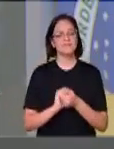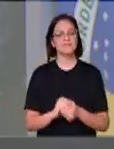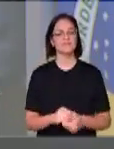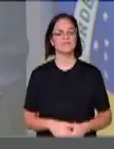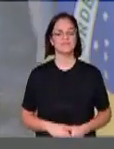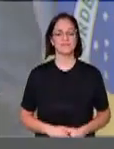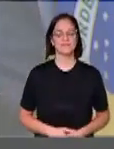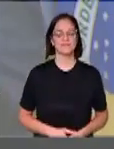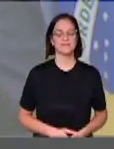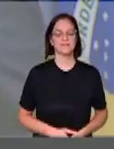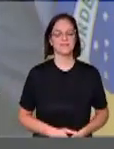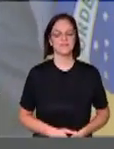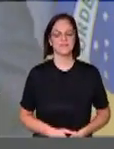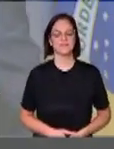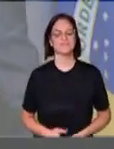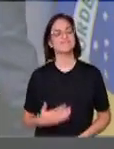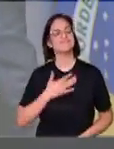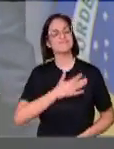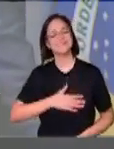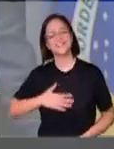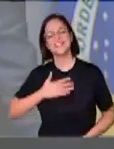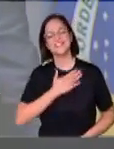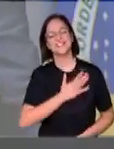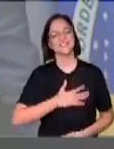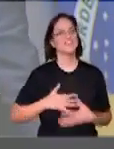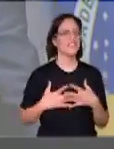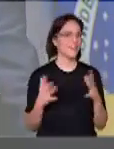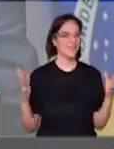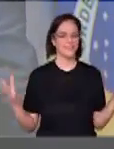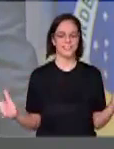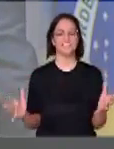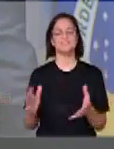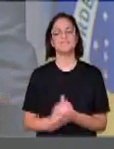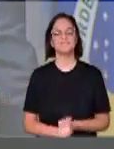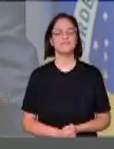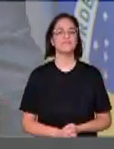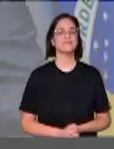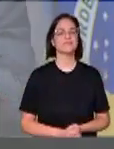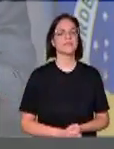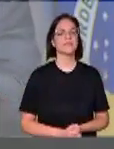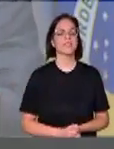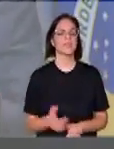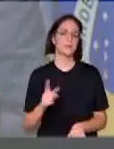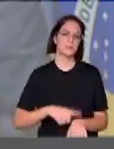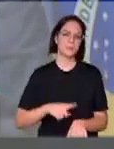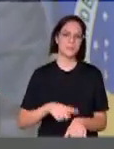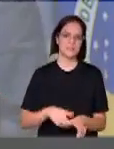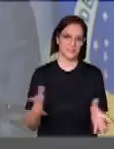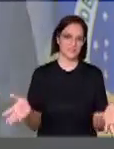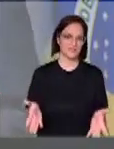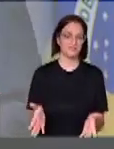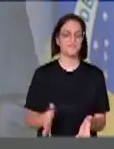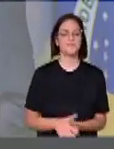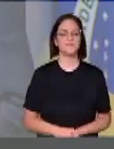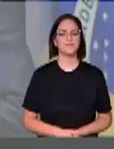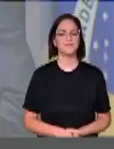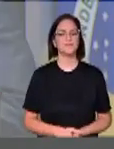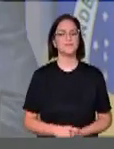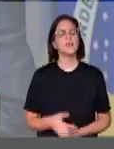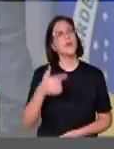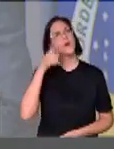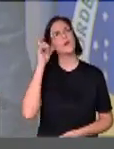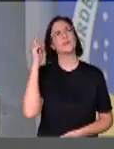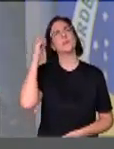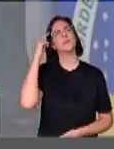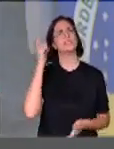e dizer da minha imensa satisfação de poder viver esse momento. Ontem eu pensei em fazer